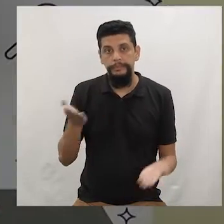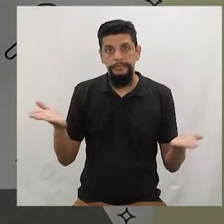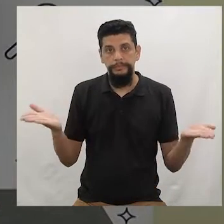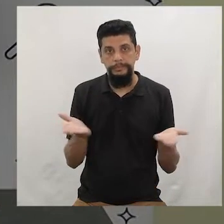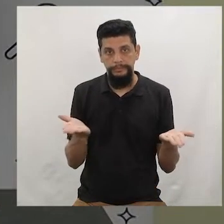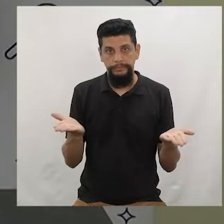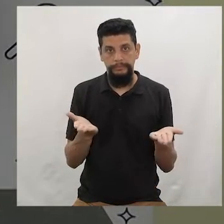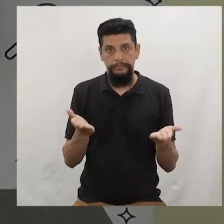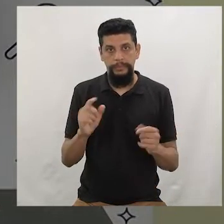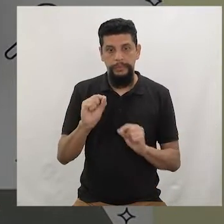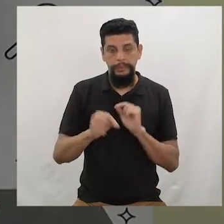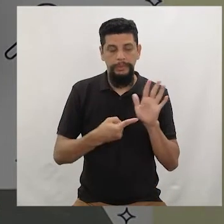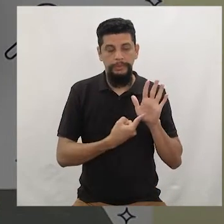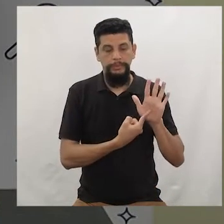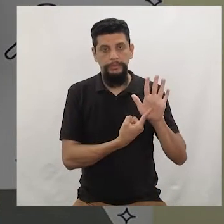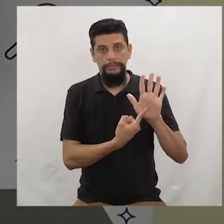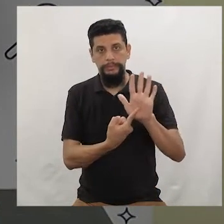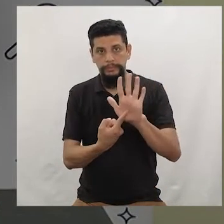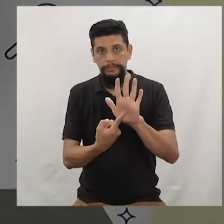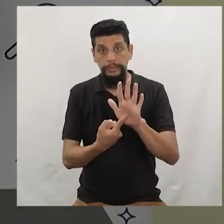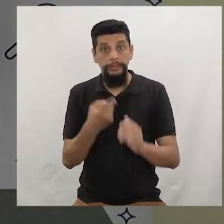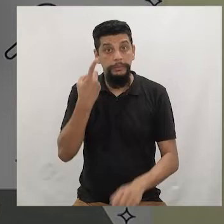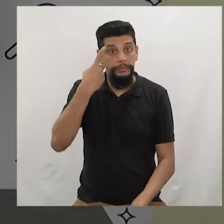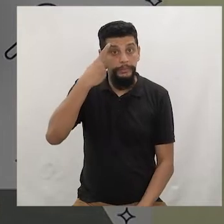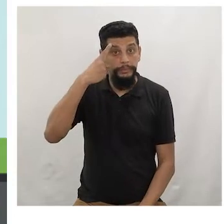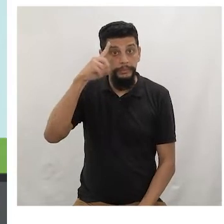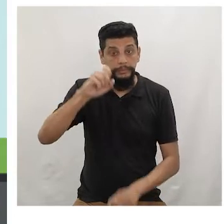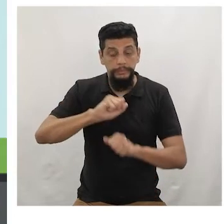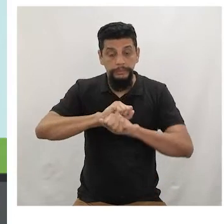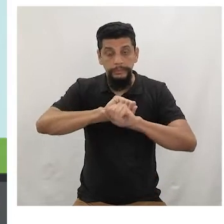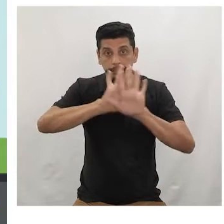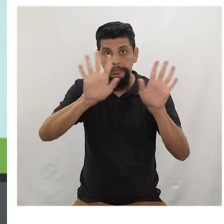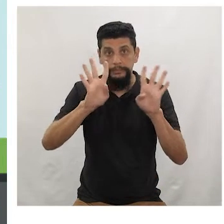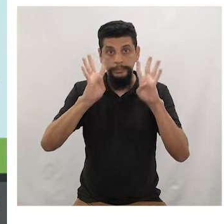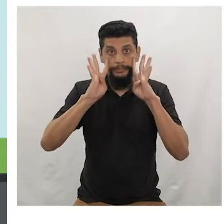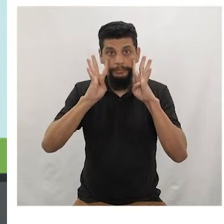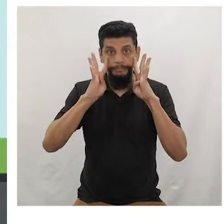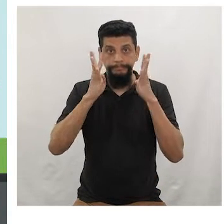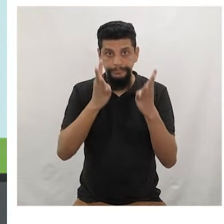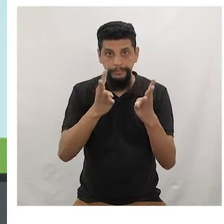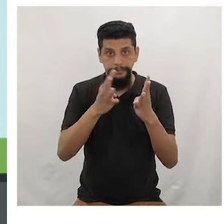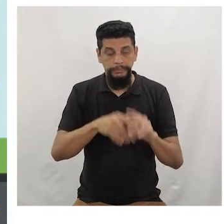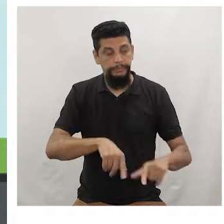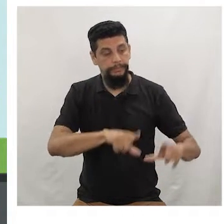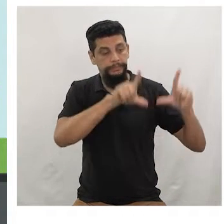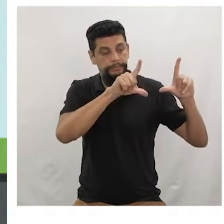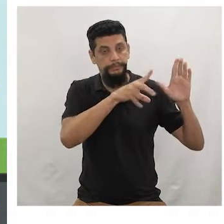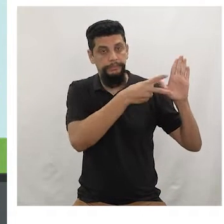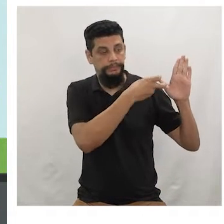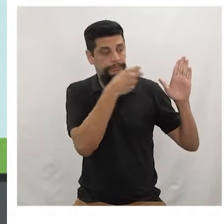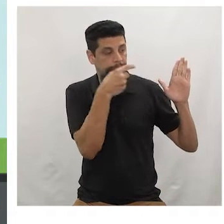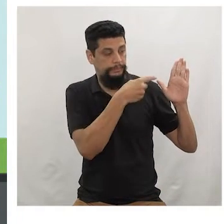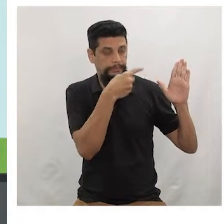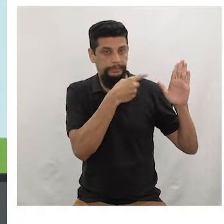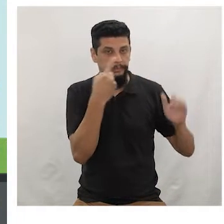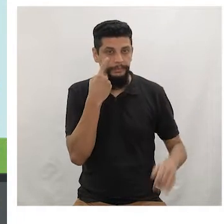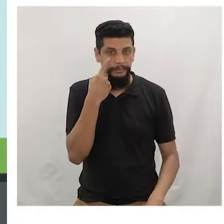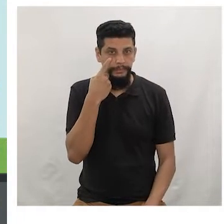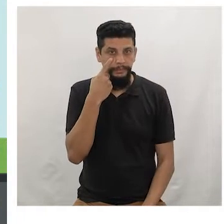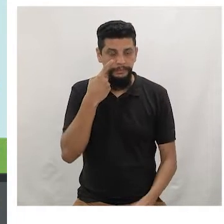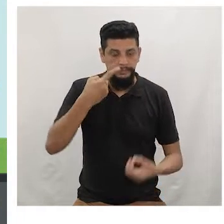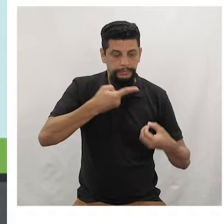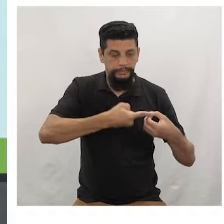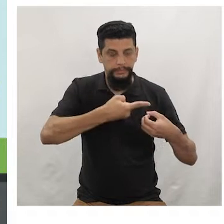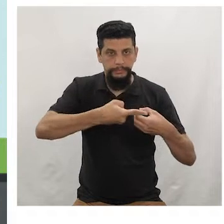ver agora o que aparece durante o dia. Prestem atenção aí na tela. Vejam,